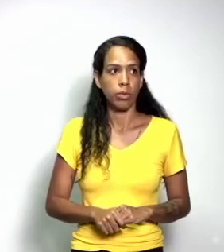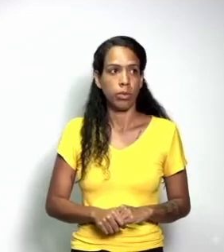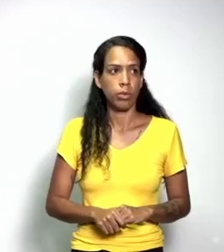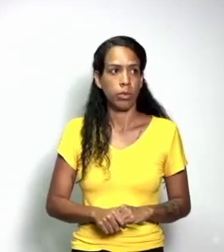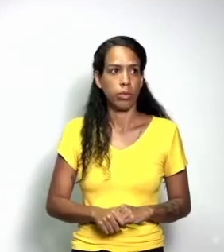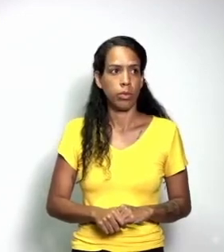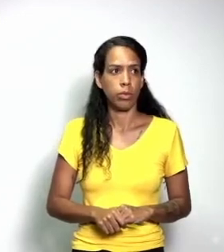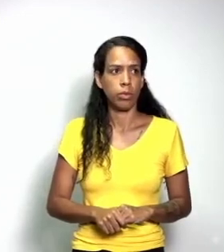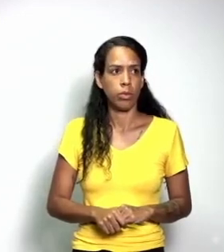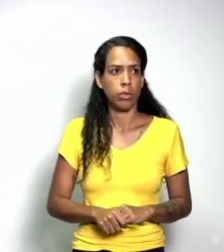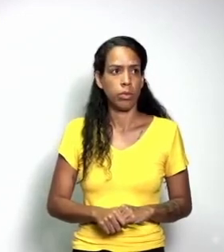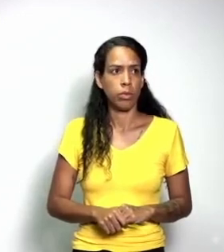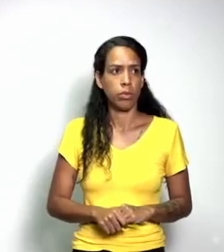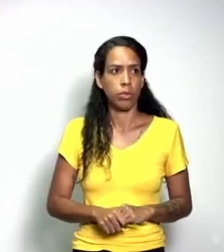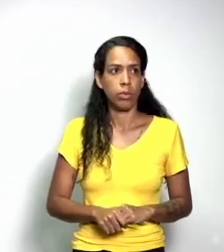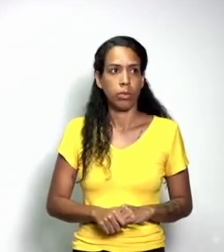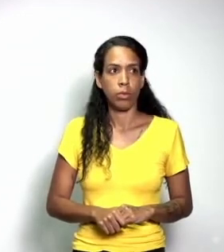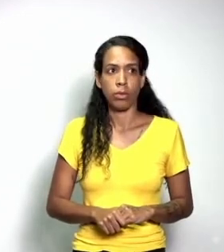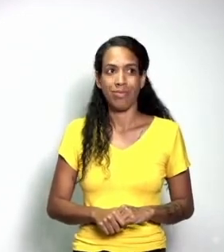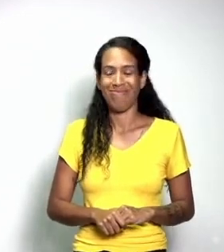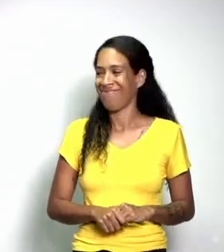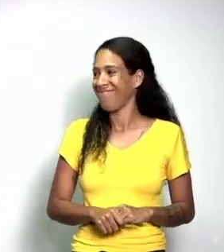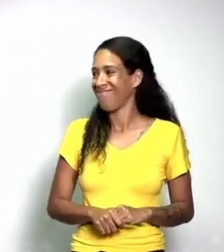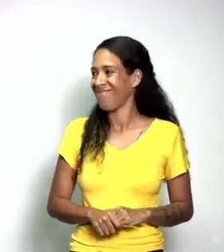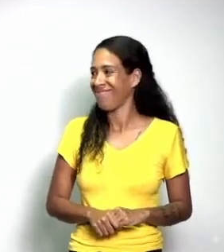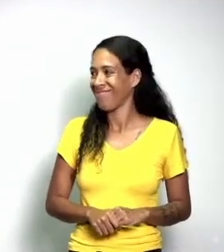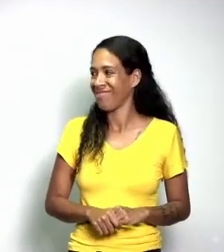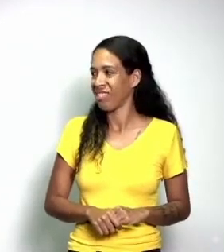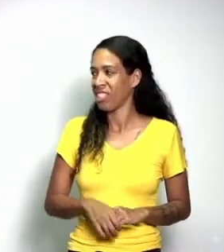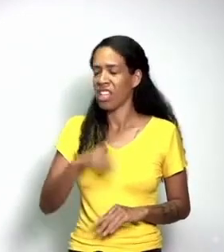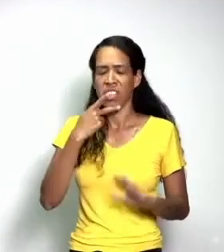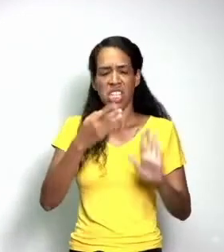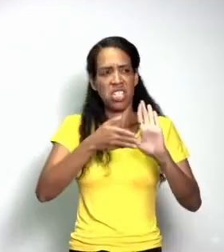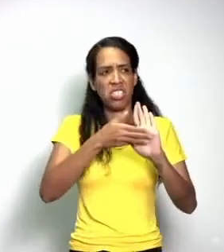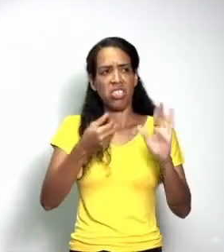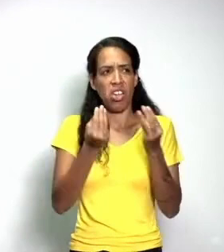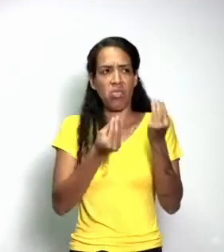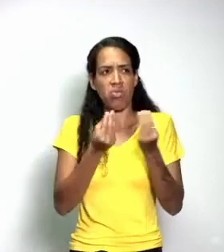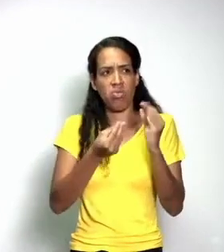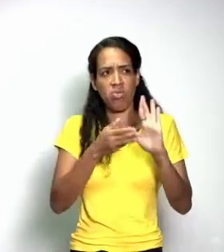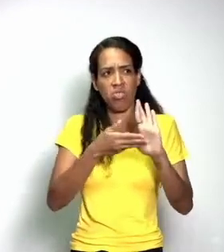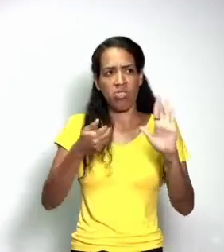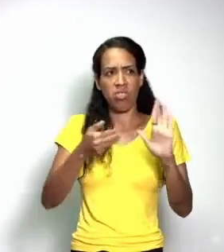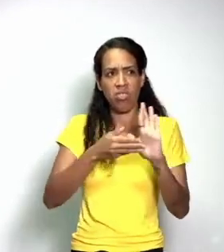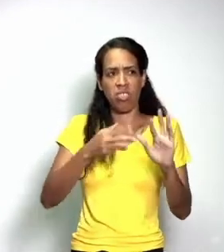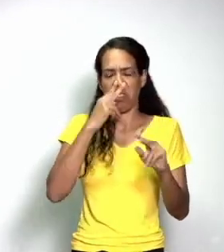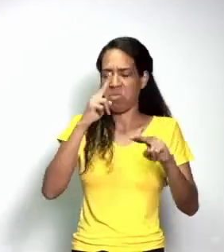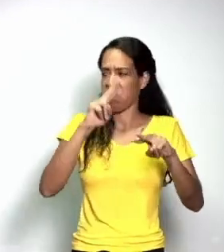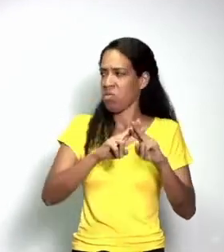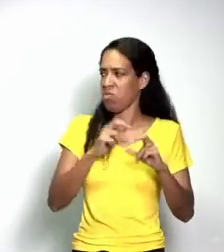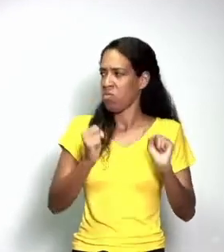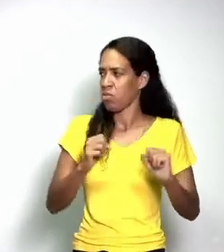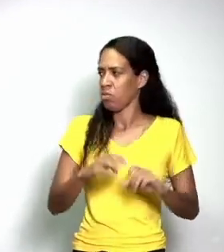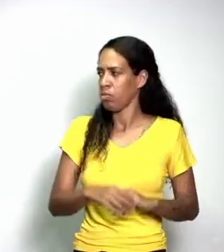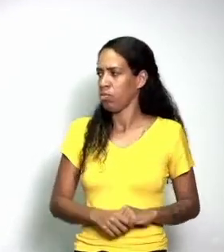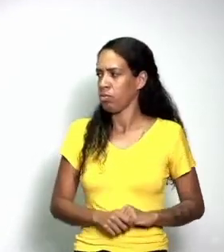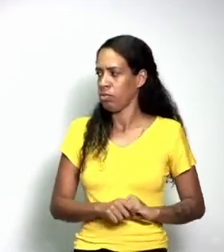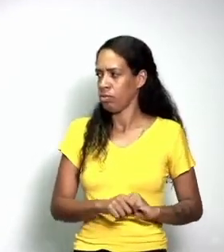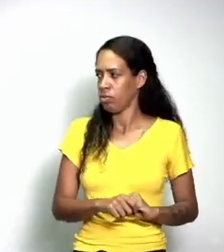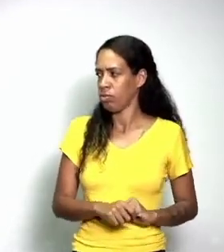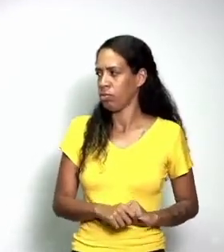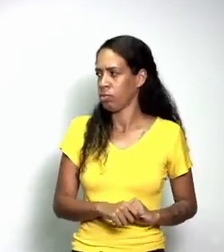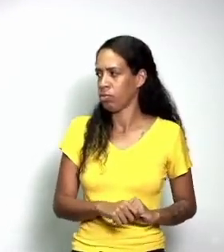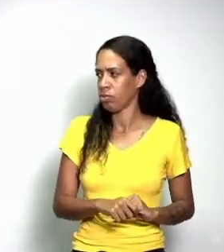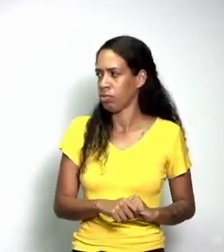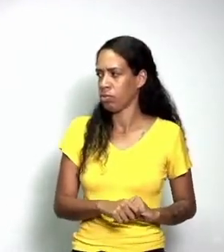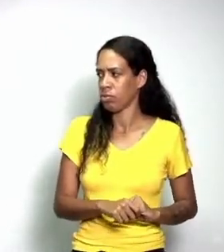Segura o equipamento, que geralmente é o que tem mais força, e aí você vai tirar só o cachimbo. Mas pode segurar sem medo,